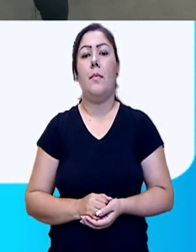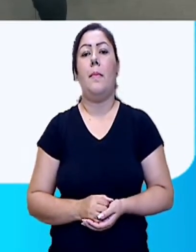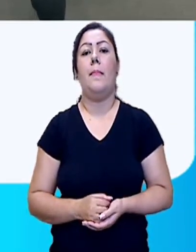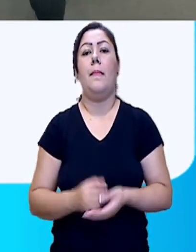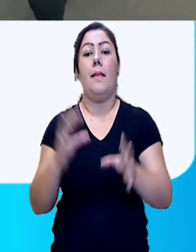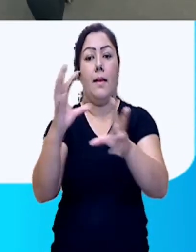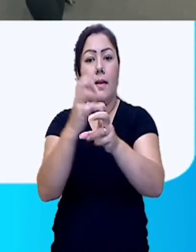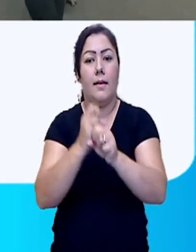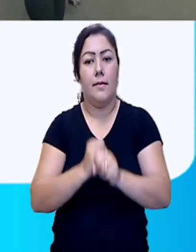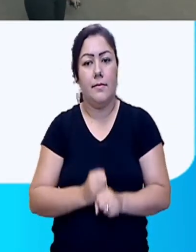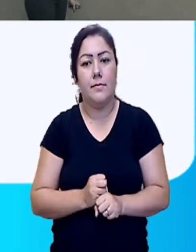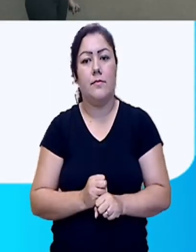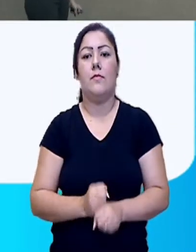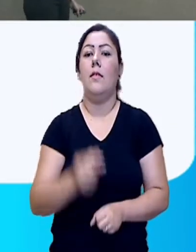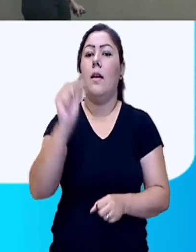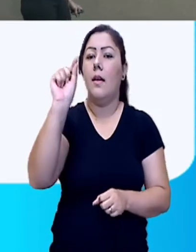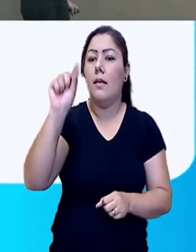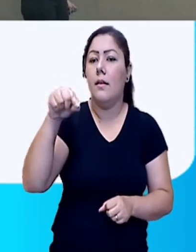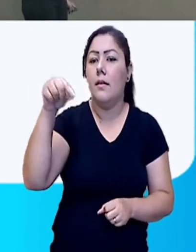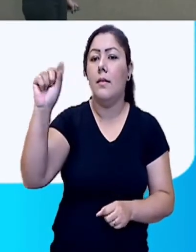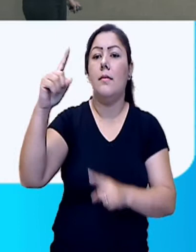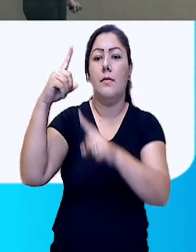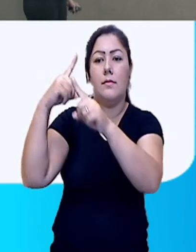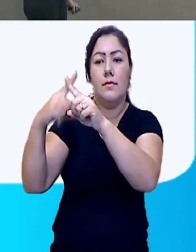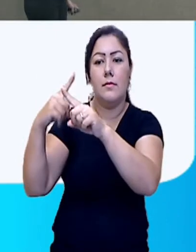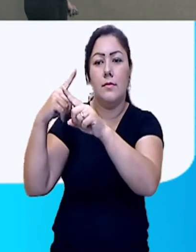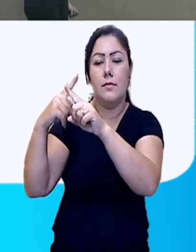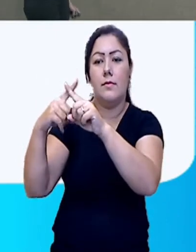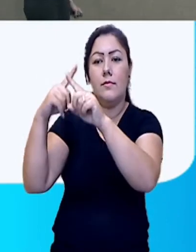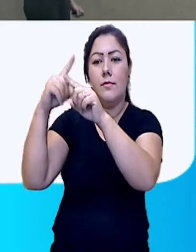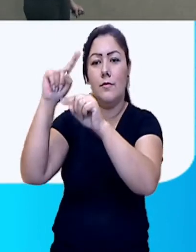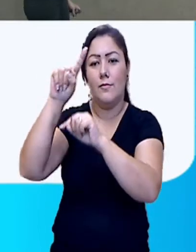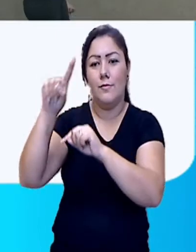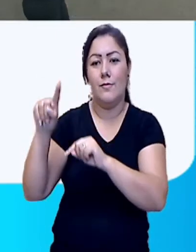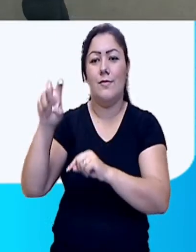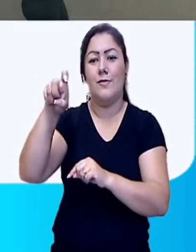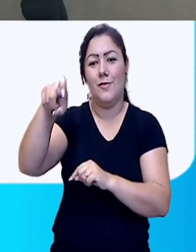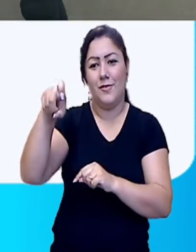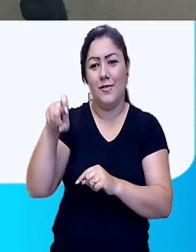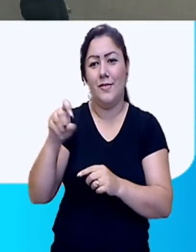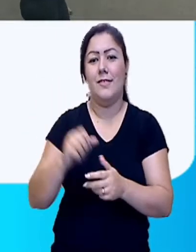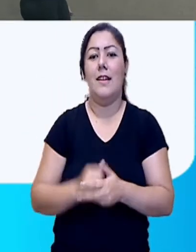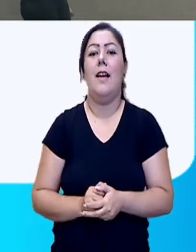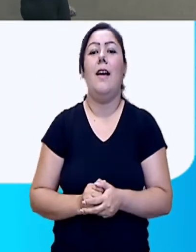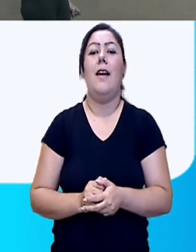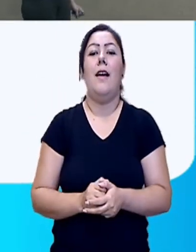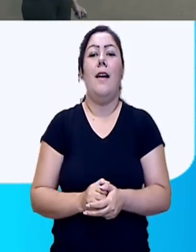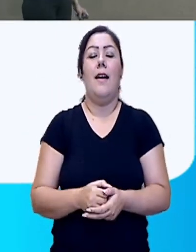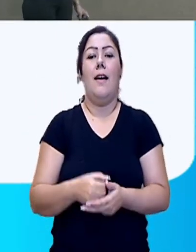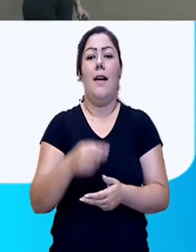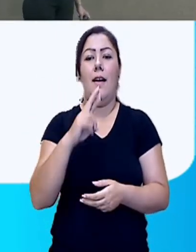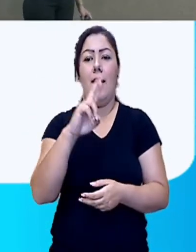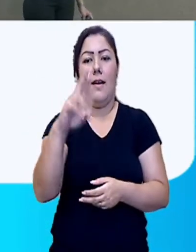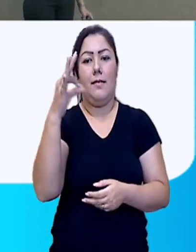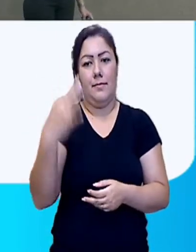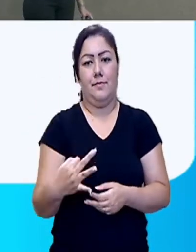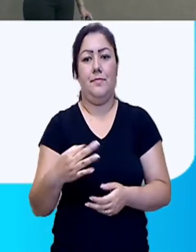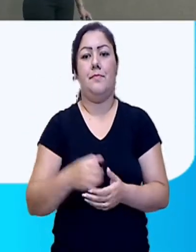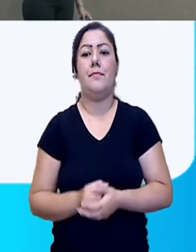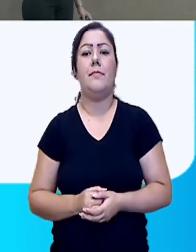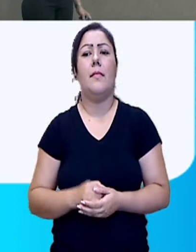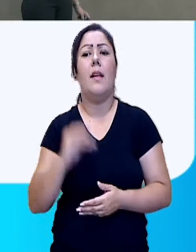Resolva e marque com um X a resposta correta. Após esses 6 primeiros meses,